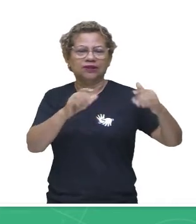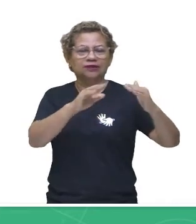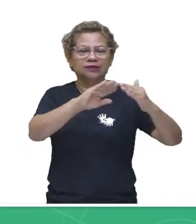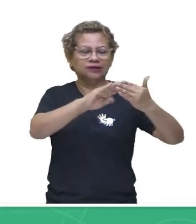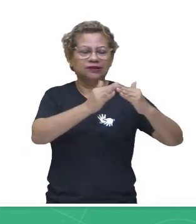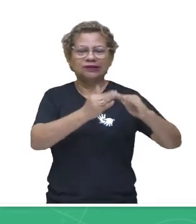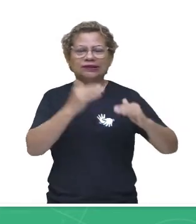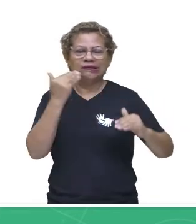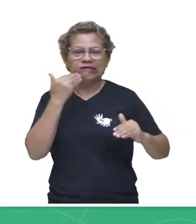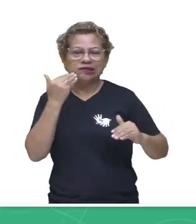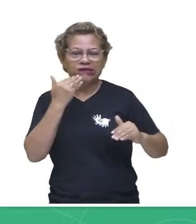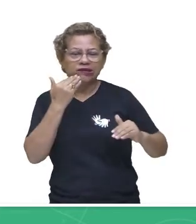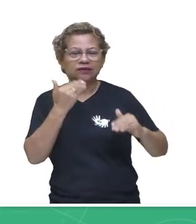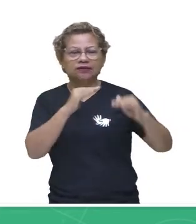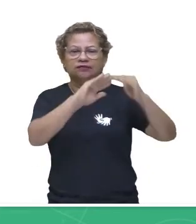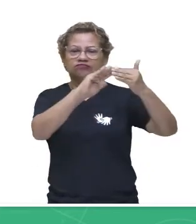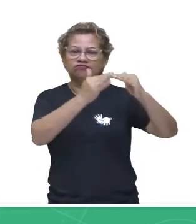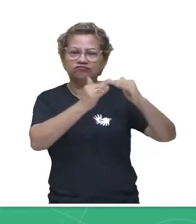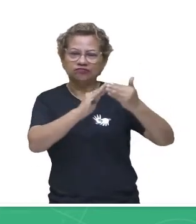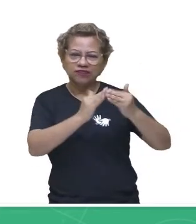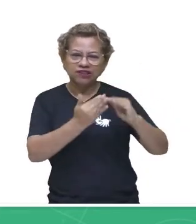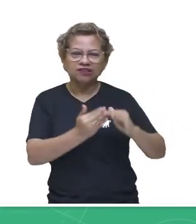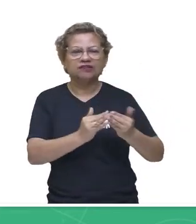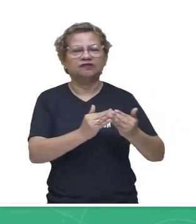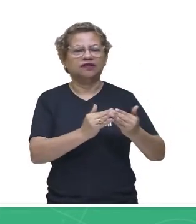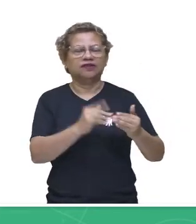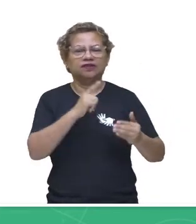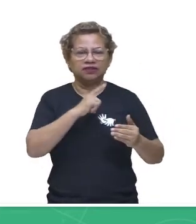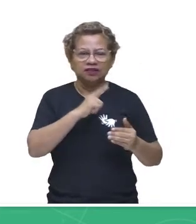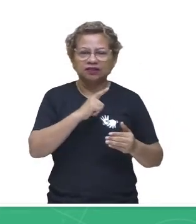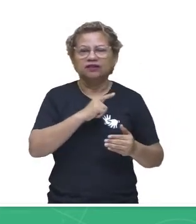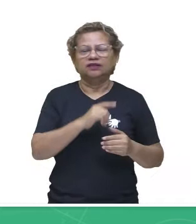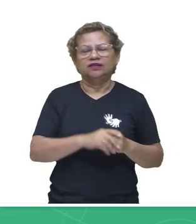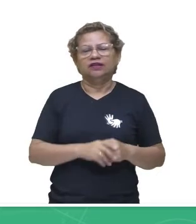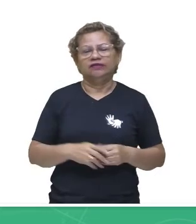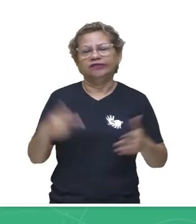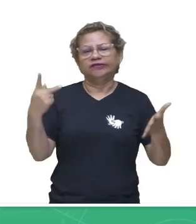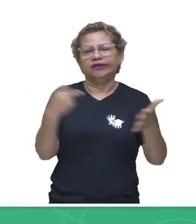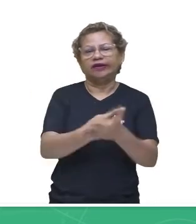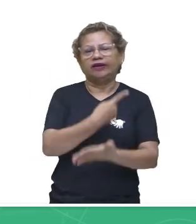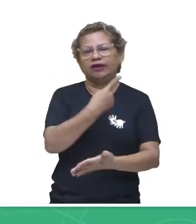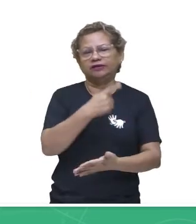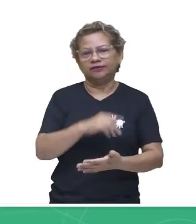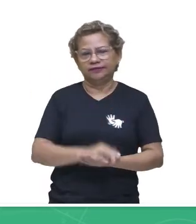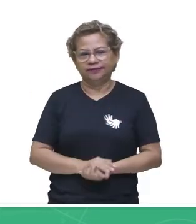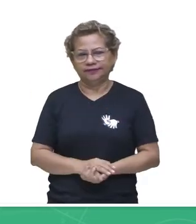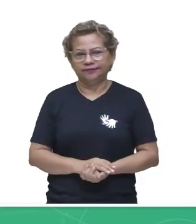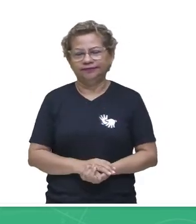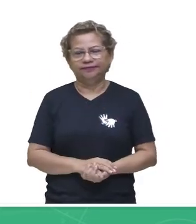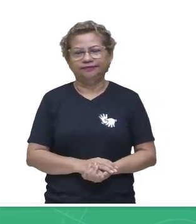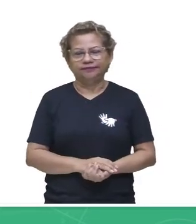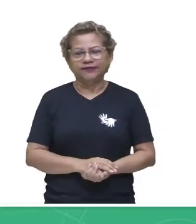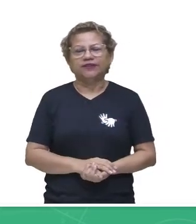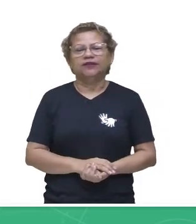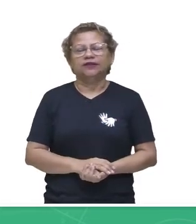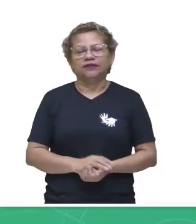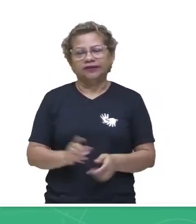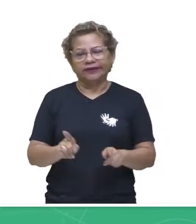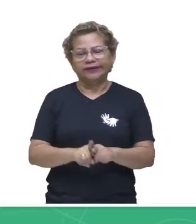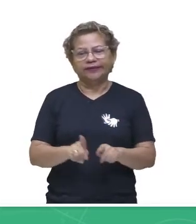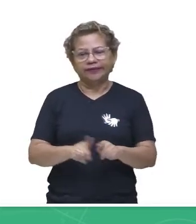da urbanização brasileira. Então, é o aumento do número de favelas e cortiços, que são as